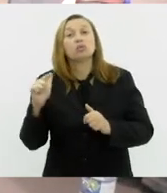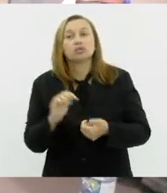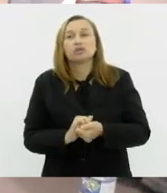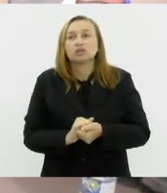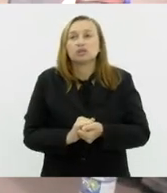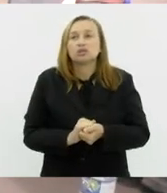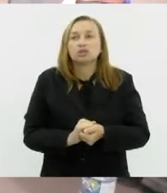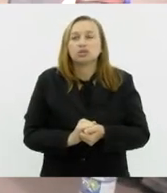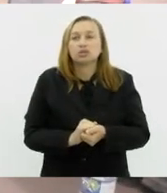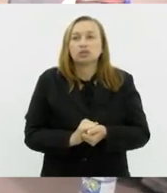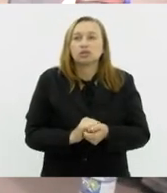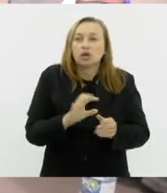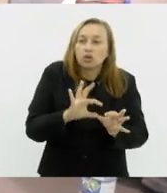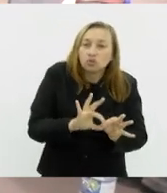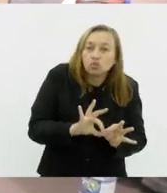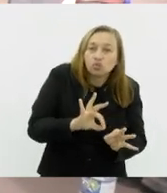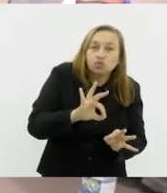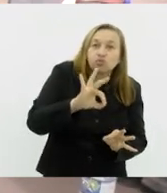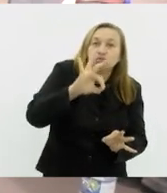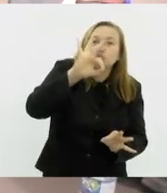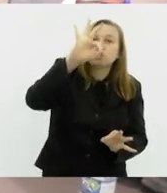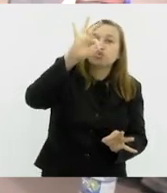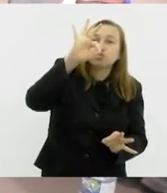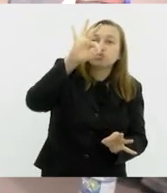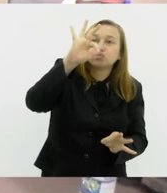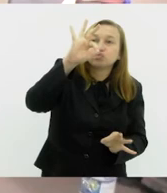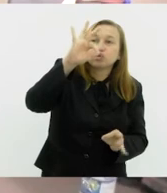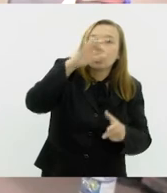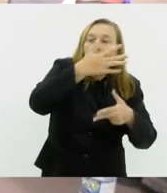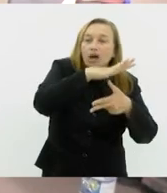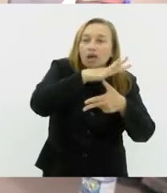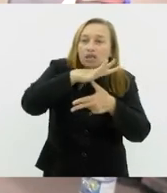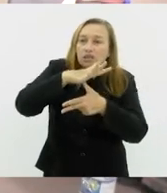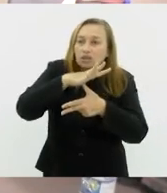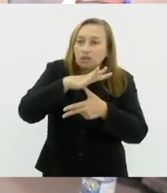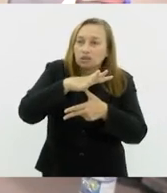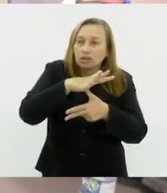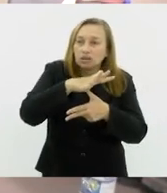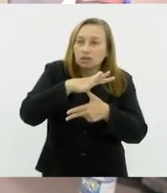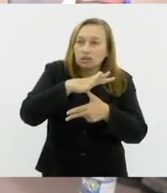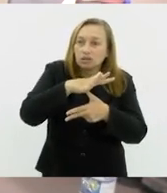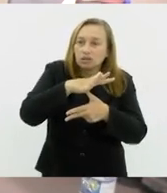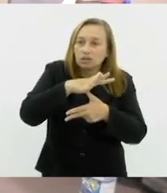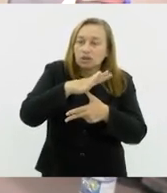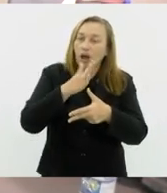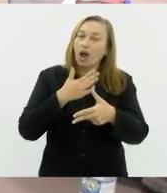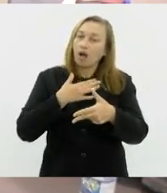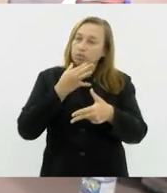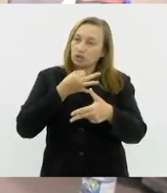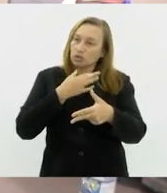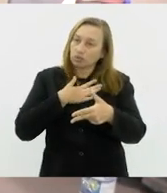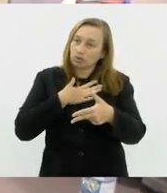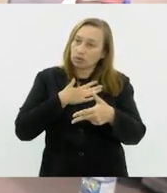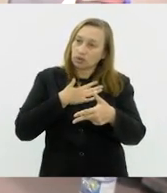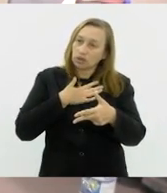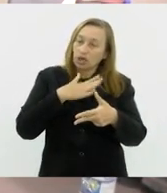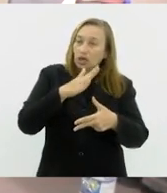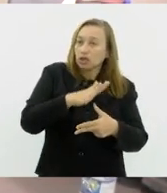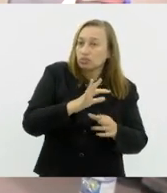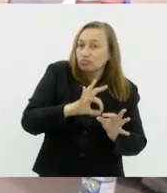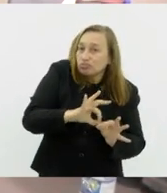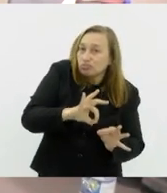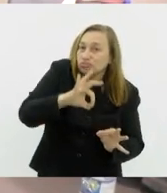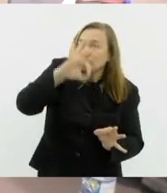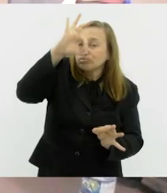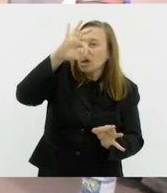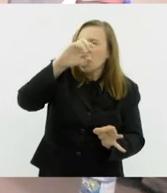a altitude das aeronaves, só para encerrar, vou encerrar mais 30 segundos. A altitude da aeronave, minha sugestão é que essa altitude de talvez